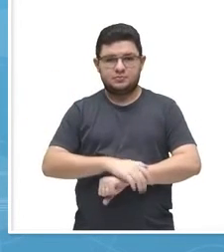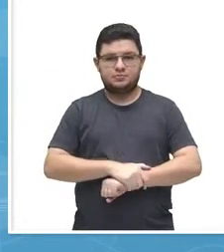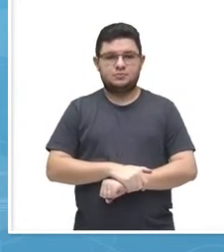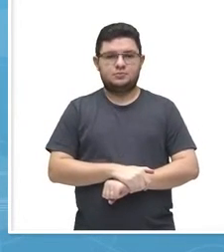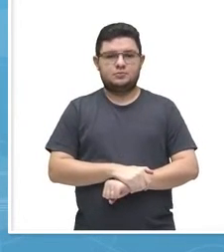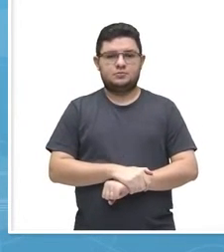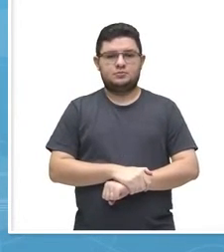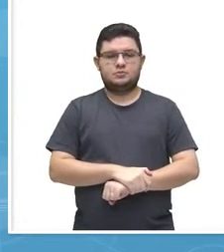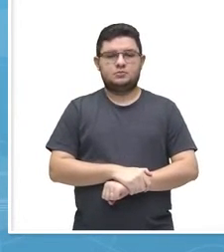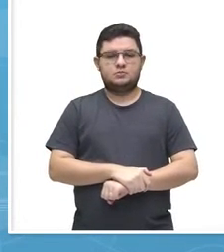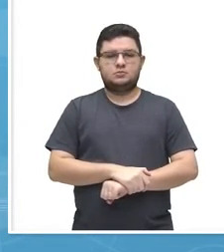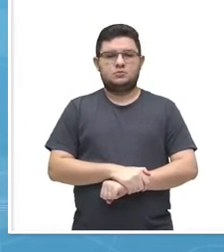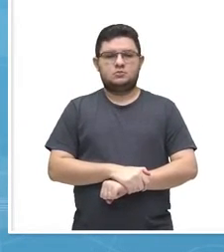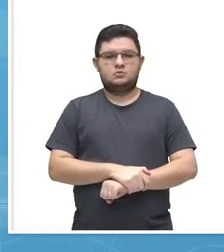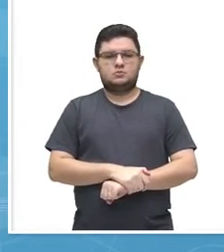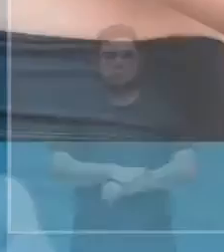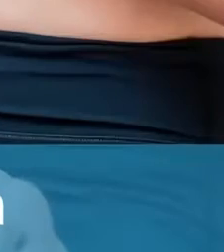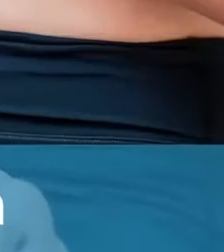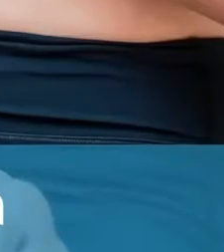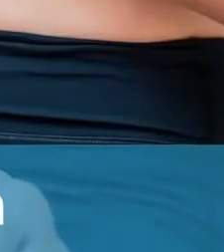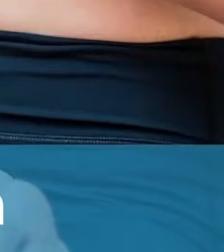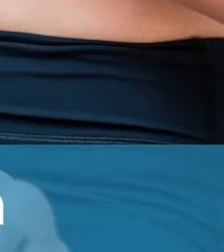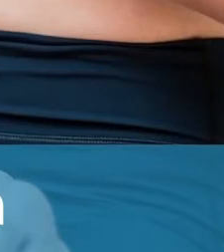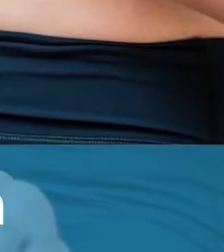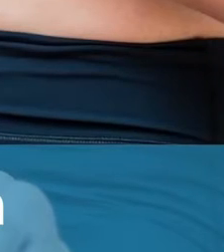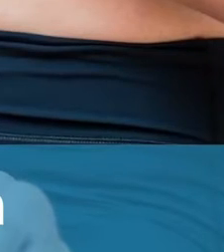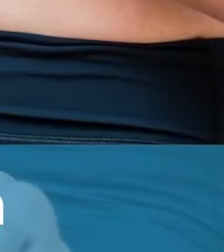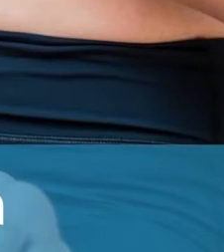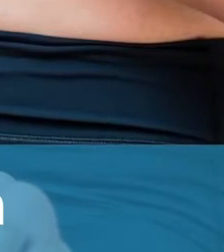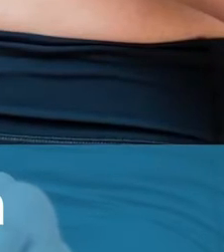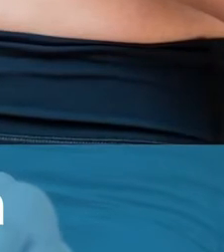Do yoga. Fazer yoga.